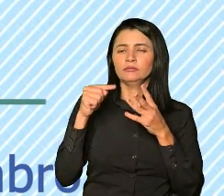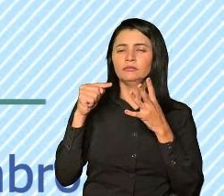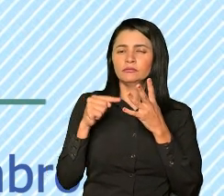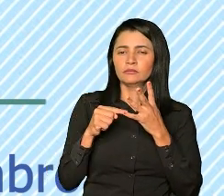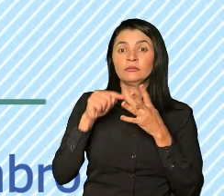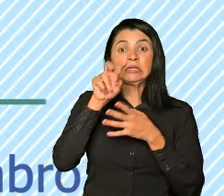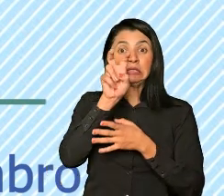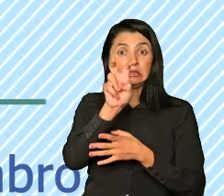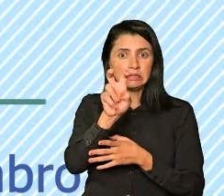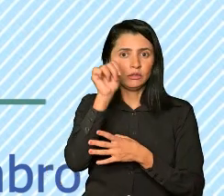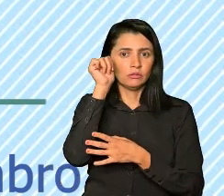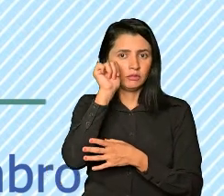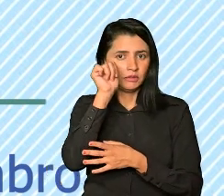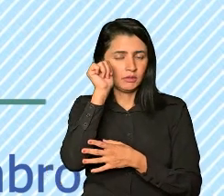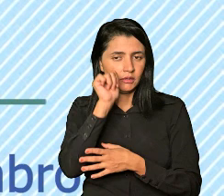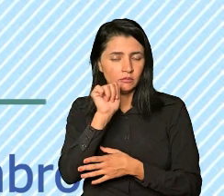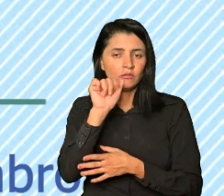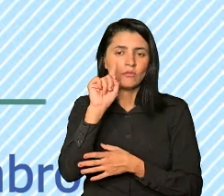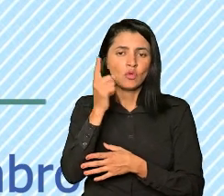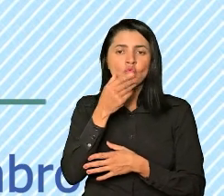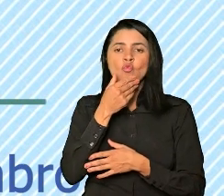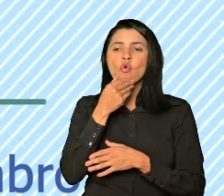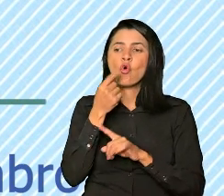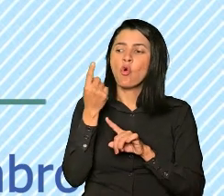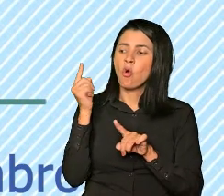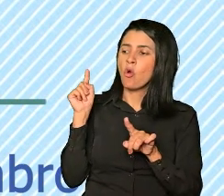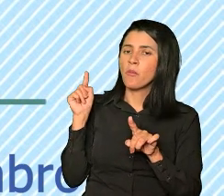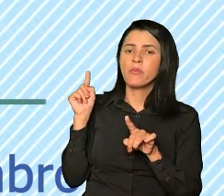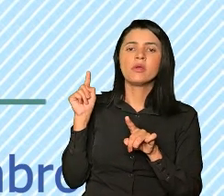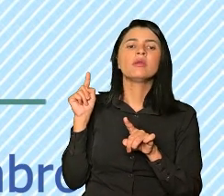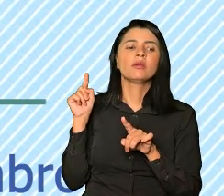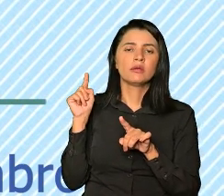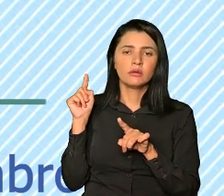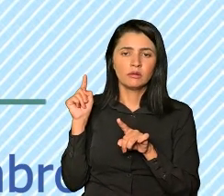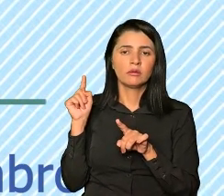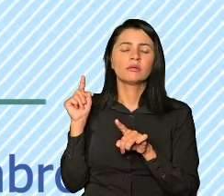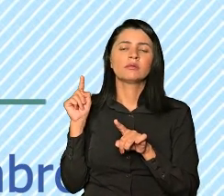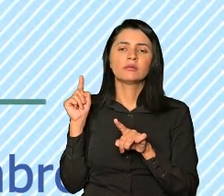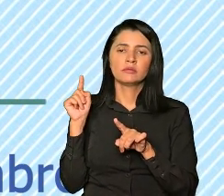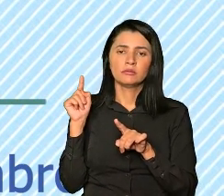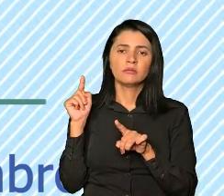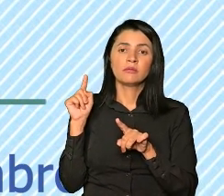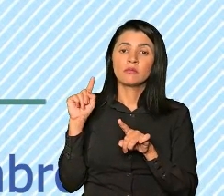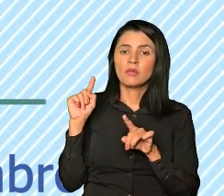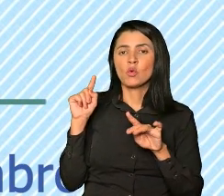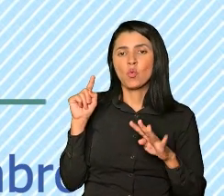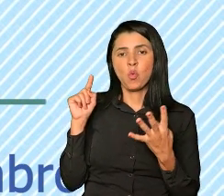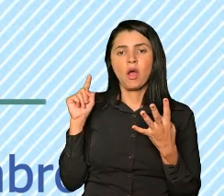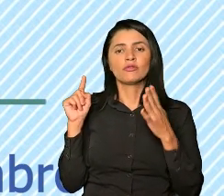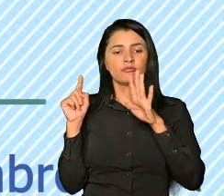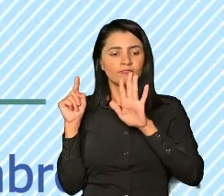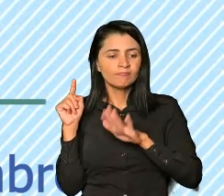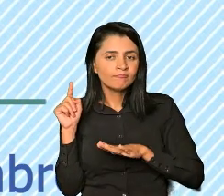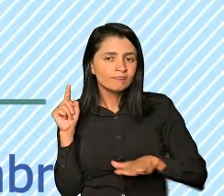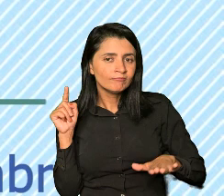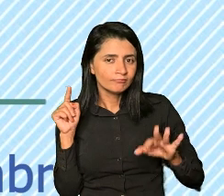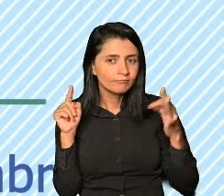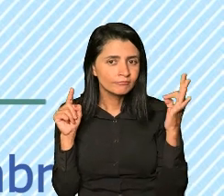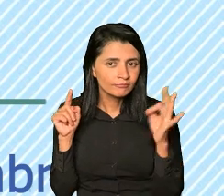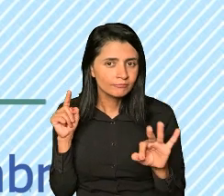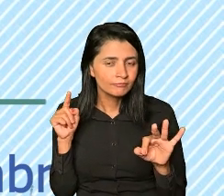5 mulheres, né? Um homem lá no canto, certo? E 4 crianças,